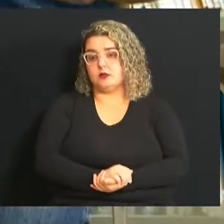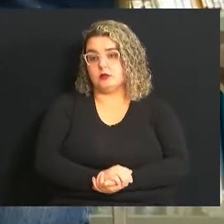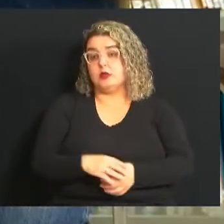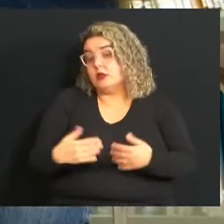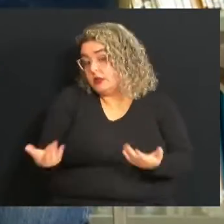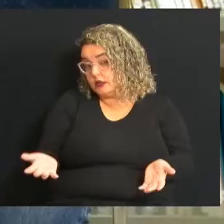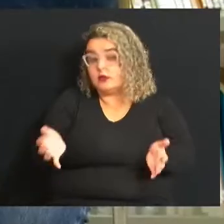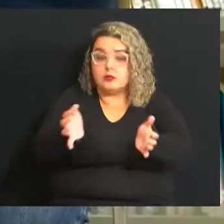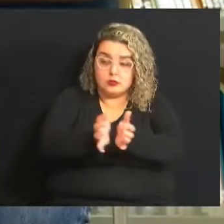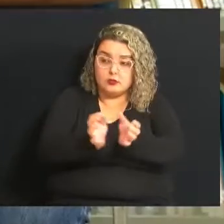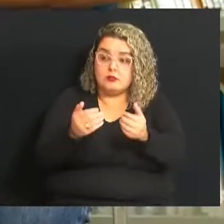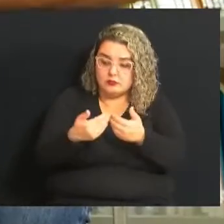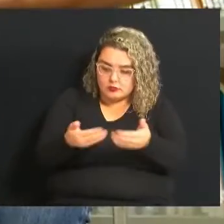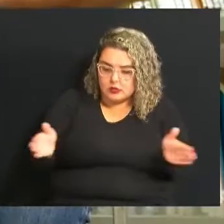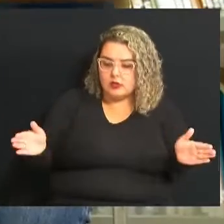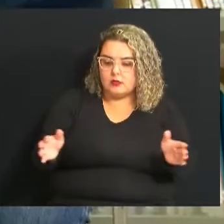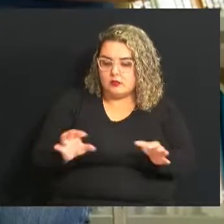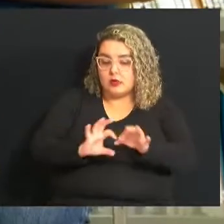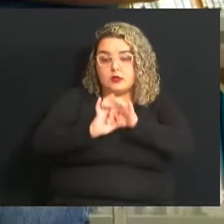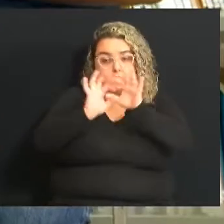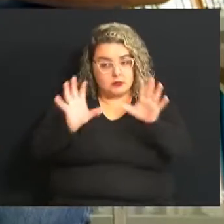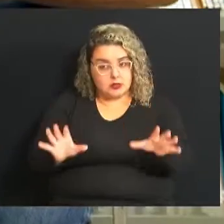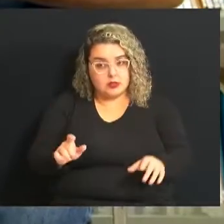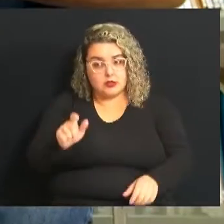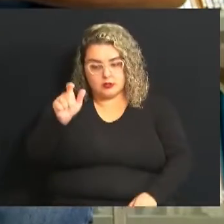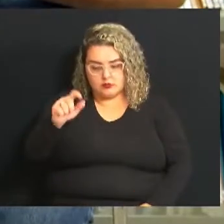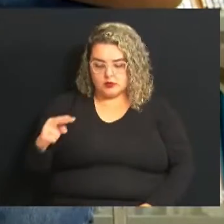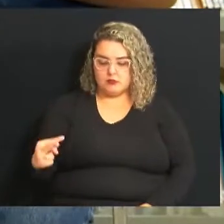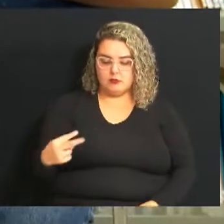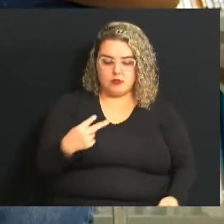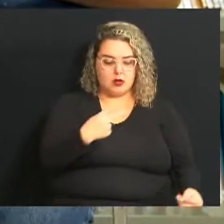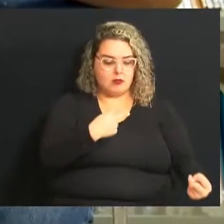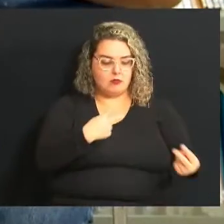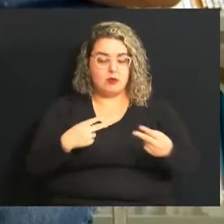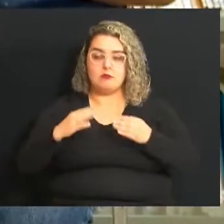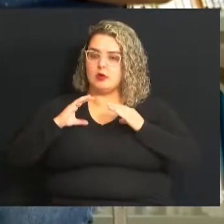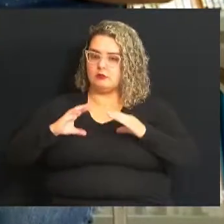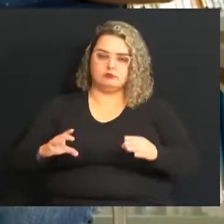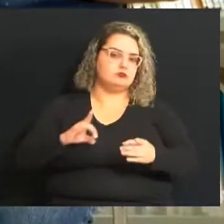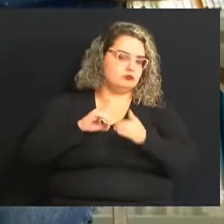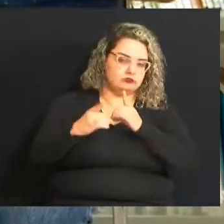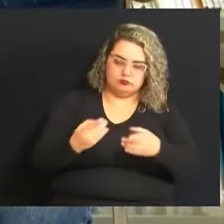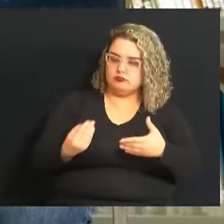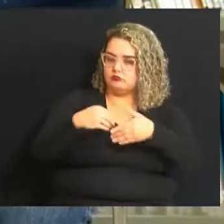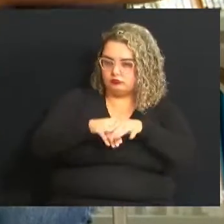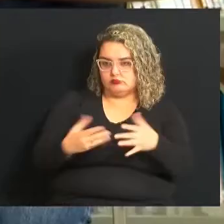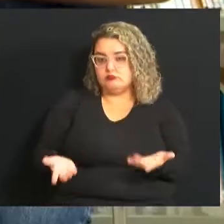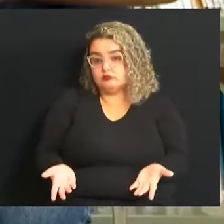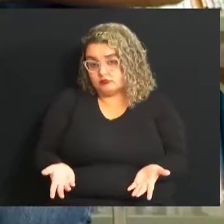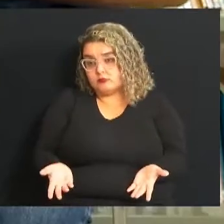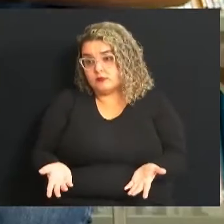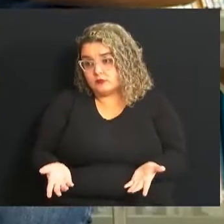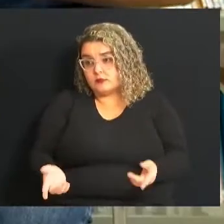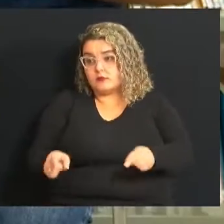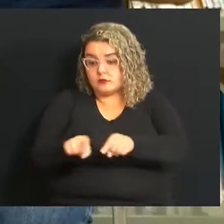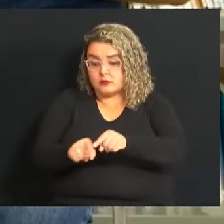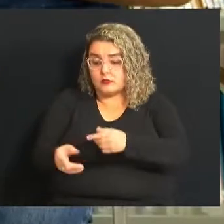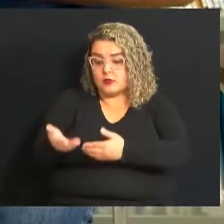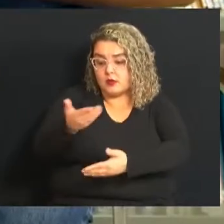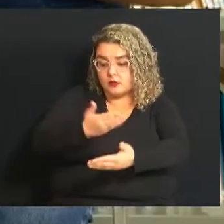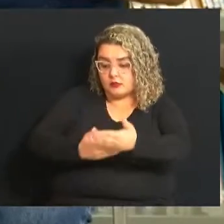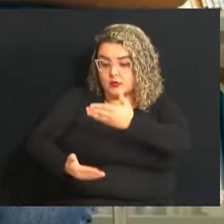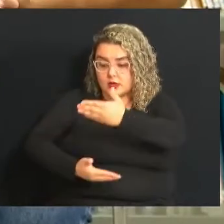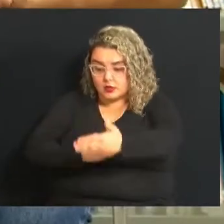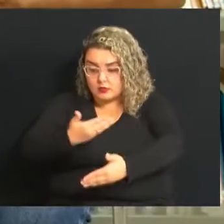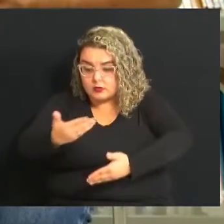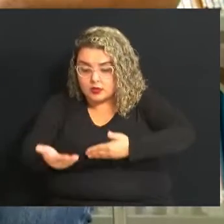se abrir, o grupo vai permitir que a pessoa observe as suas dinâmicas internas na medida em que isso for também uma troca, né? Na medida